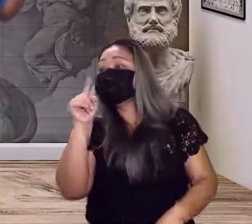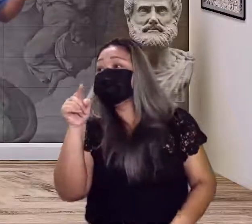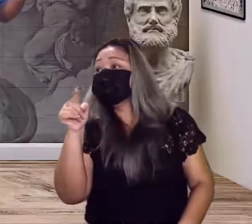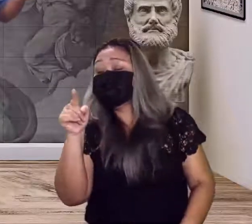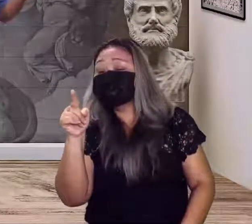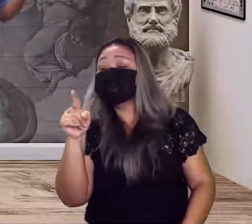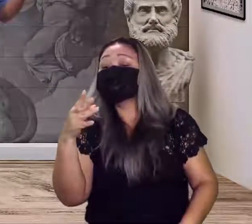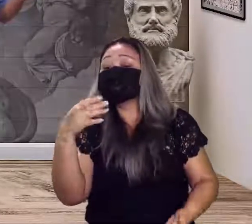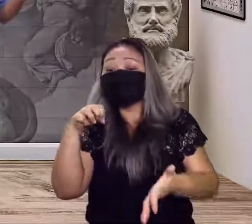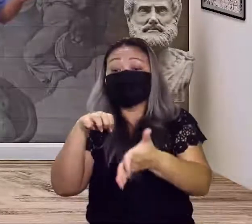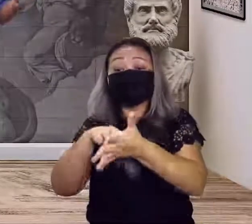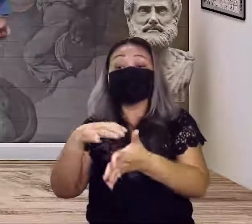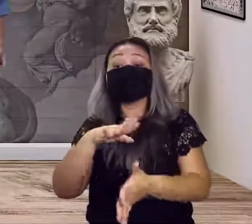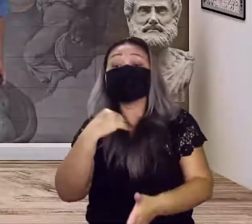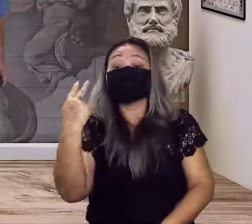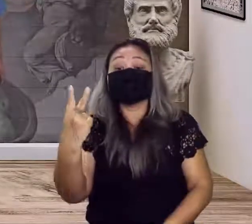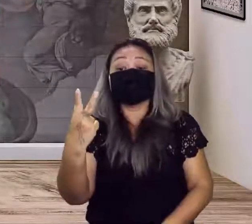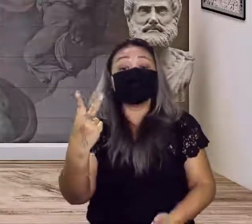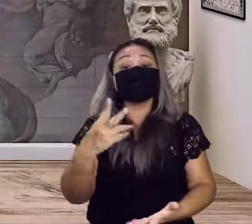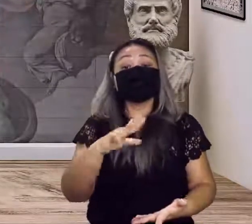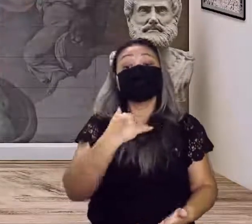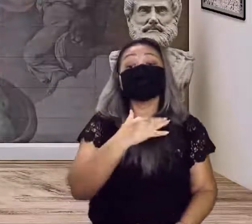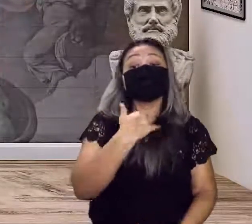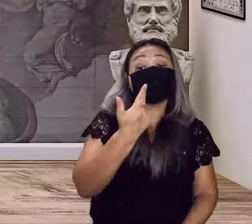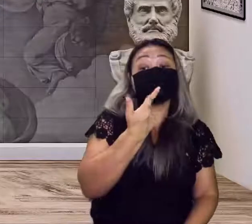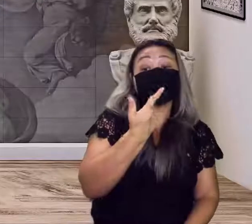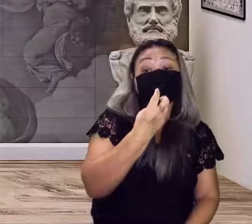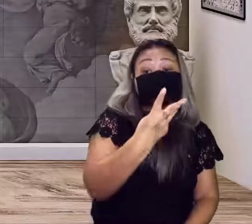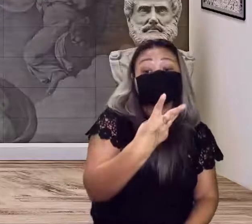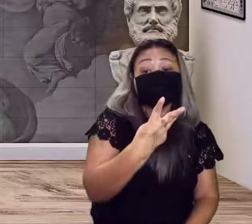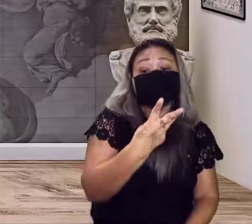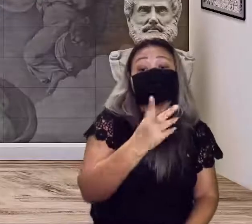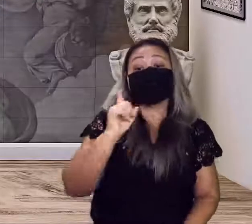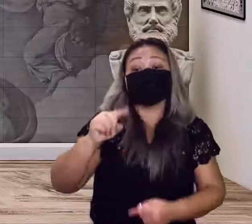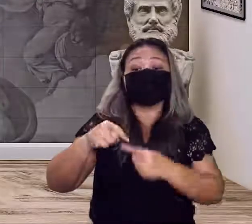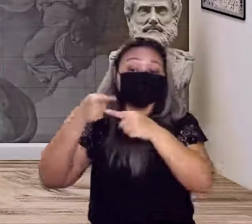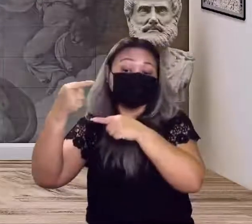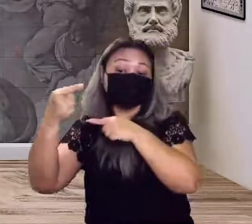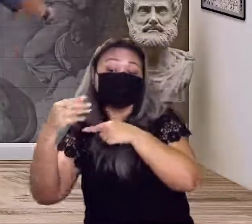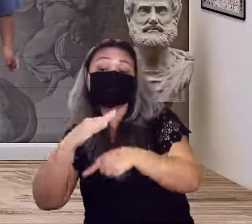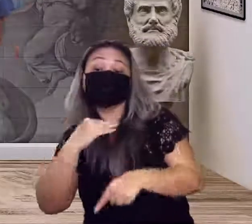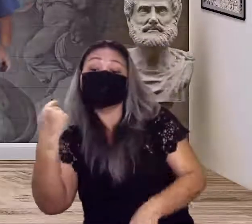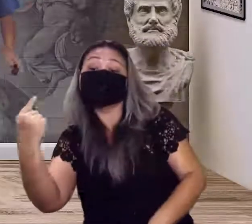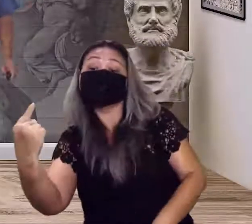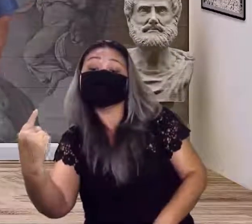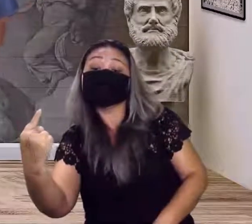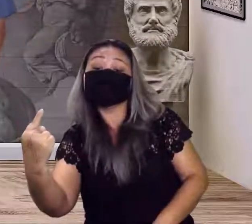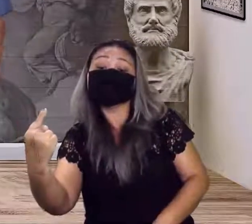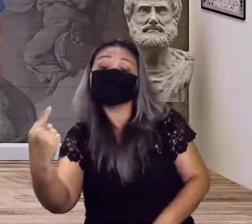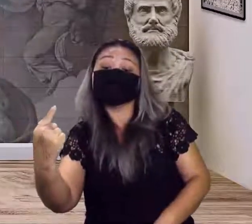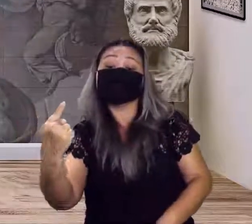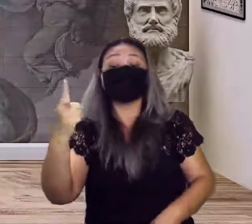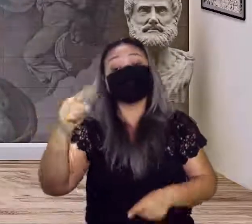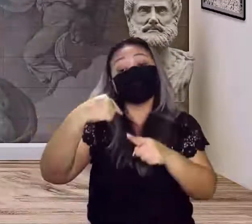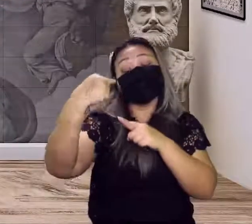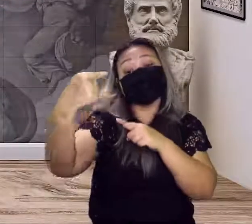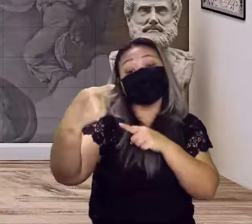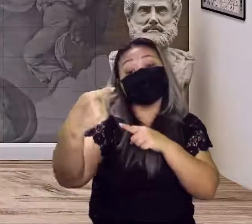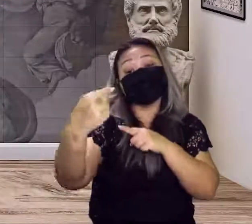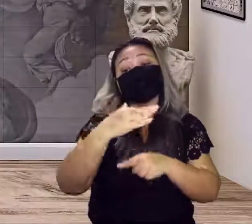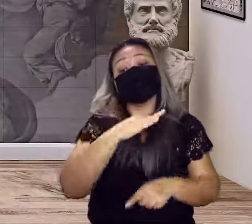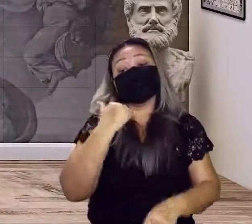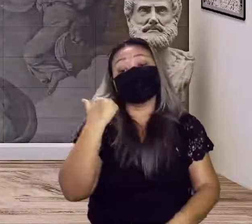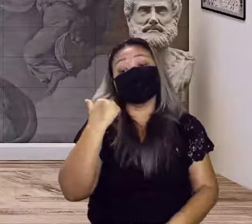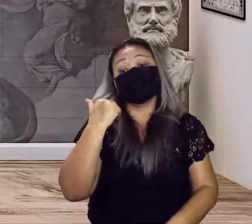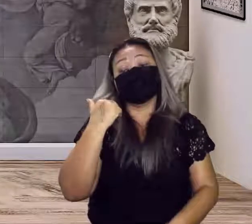um acidente que morreu 2. Eu tinha falado que morreu 3. Aí passa para o outro e diz que morreu 1. Aí lá na frente o outro vai dizer que